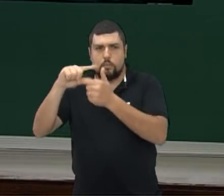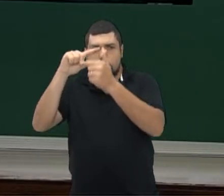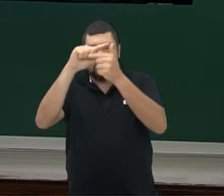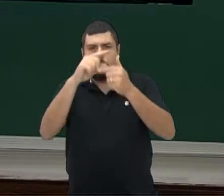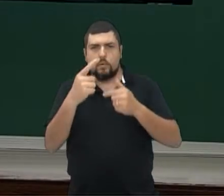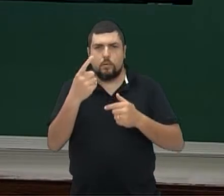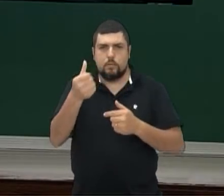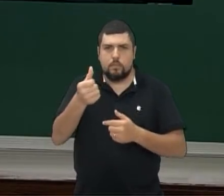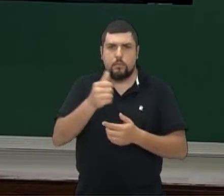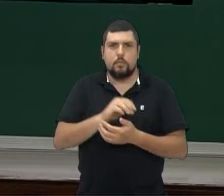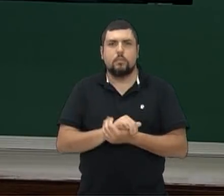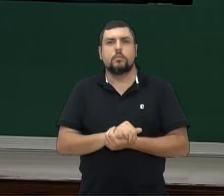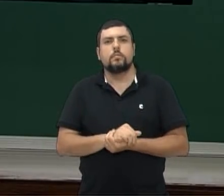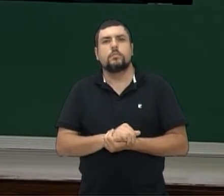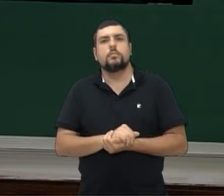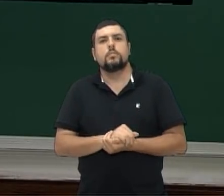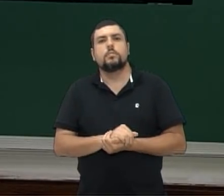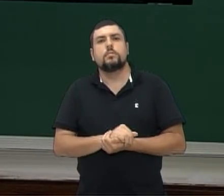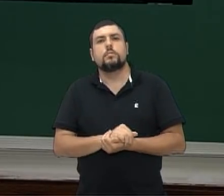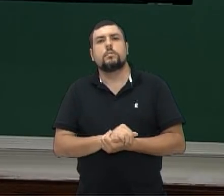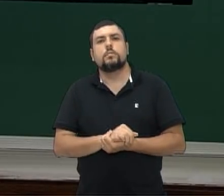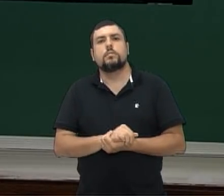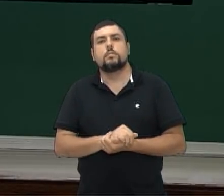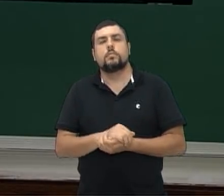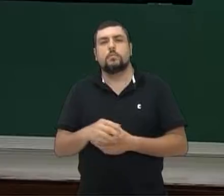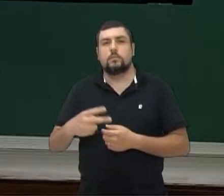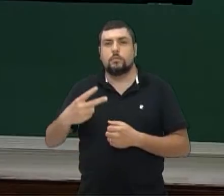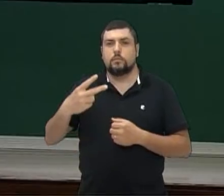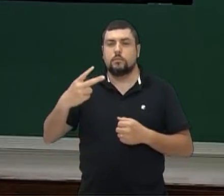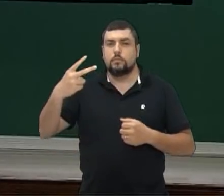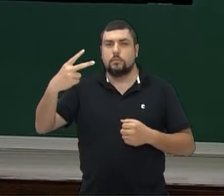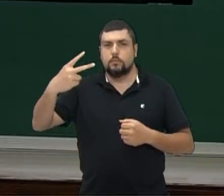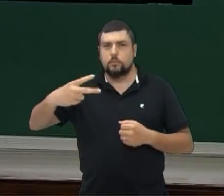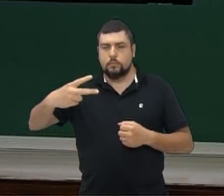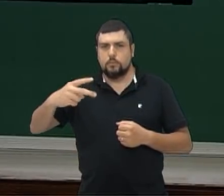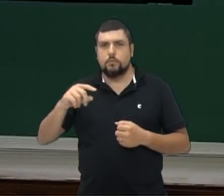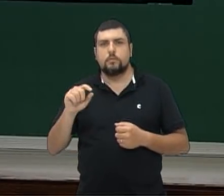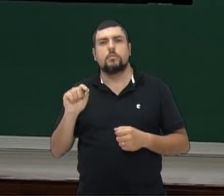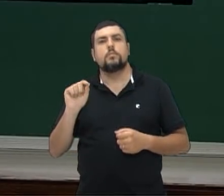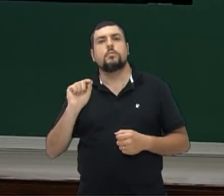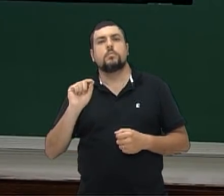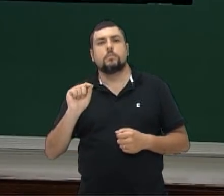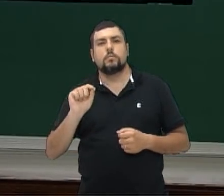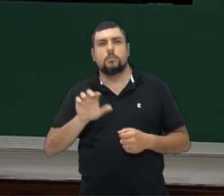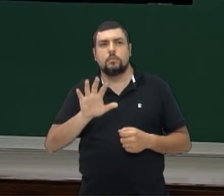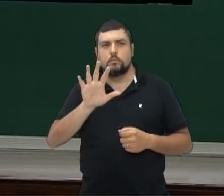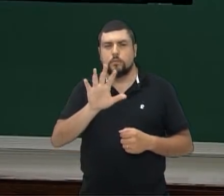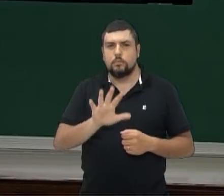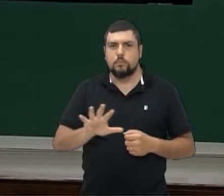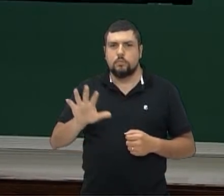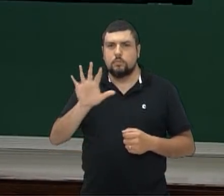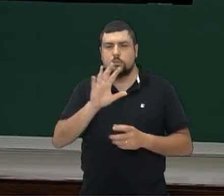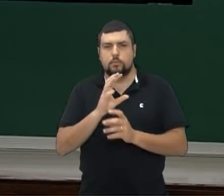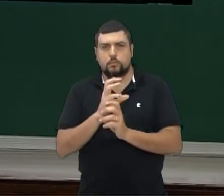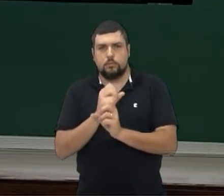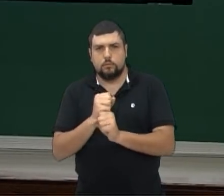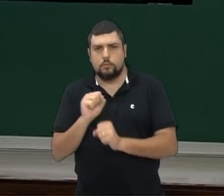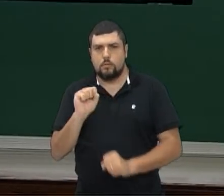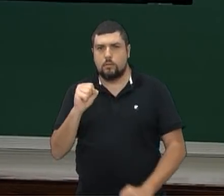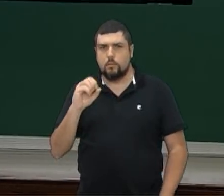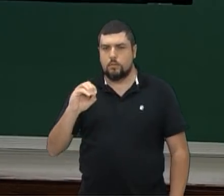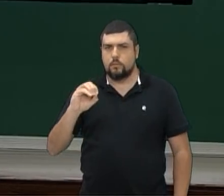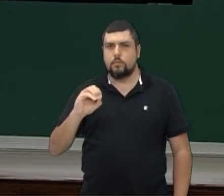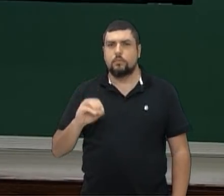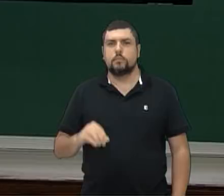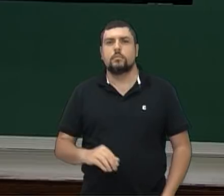assim. Então, a figura 2, ela tem uma área de 80